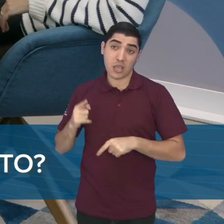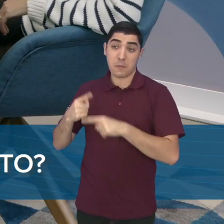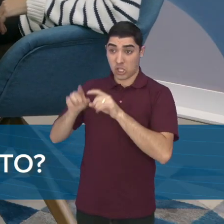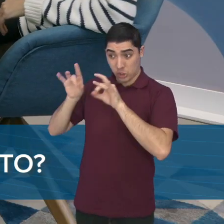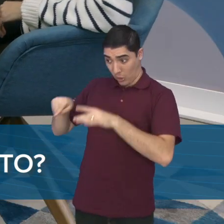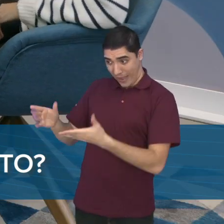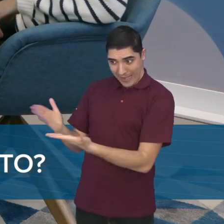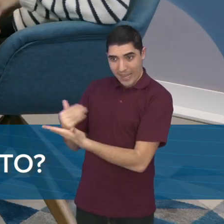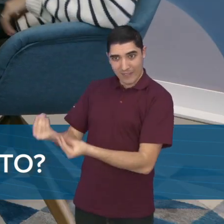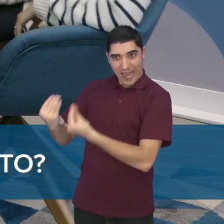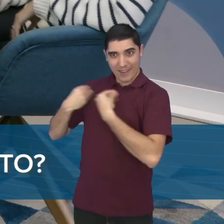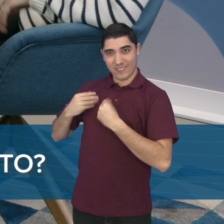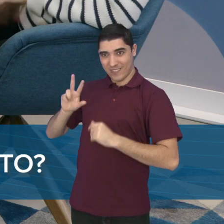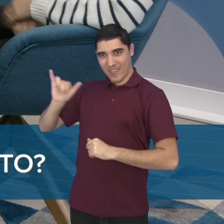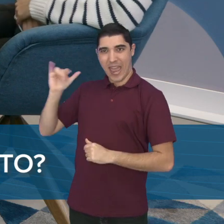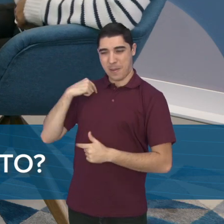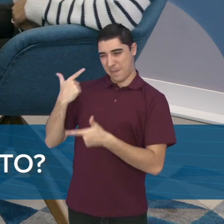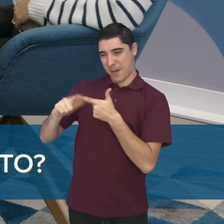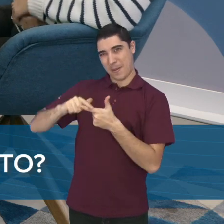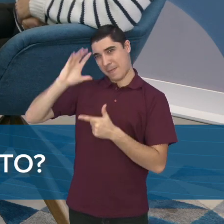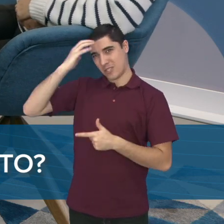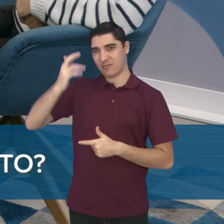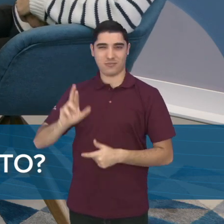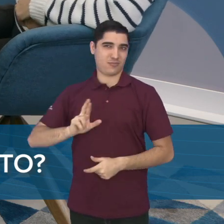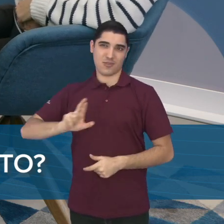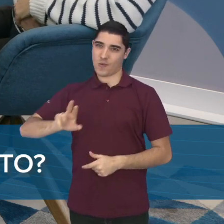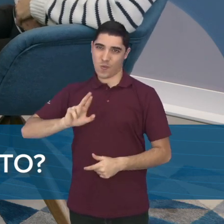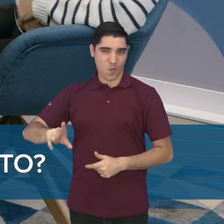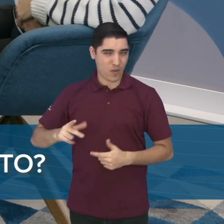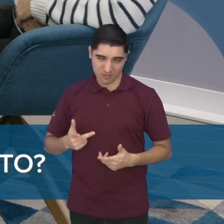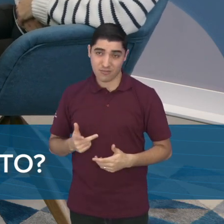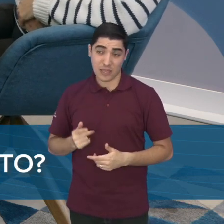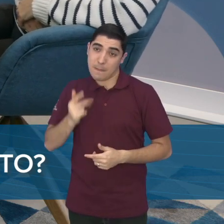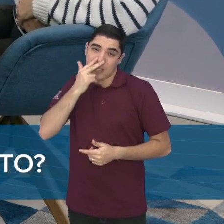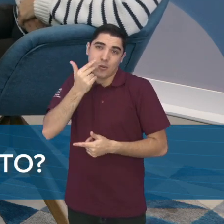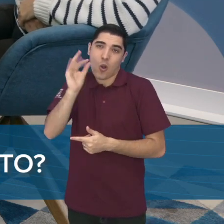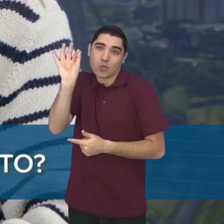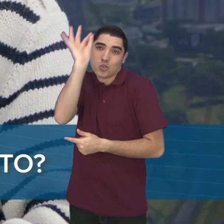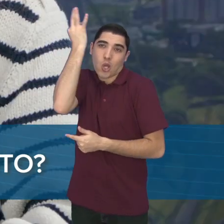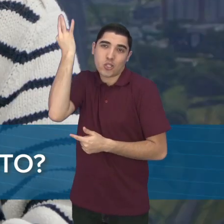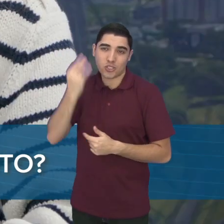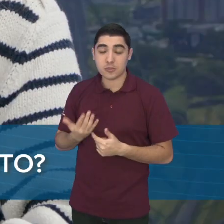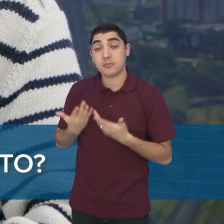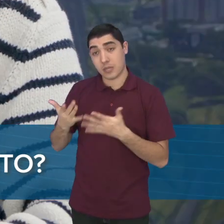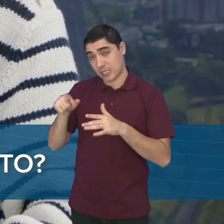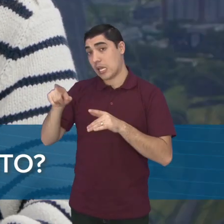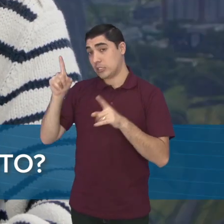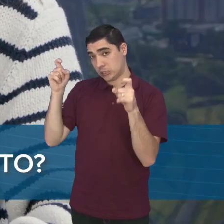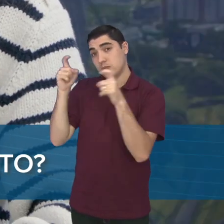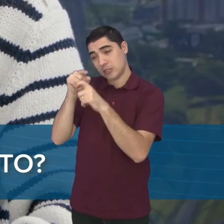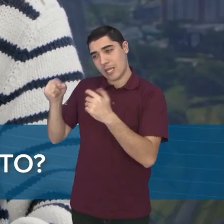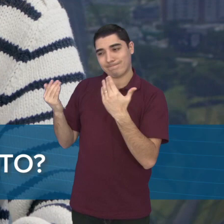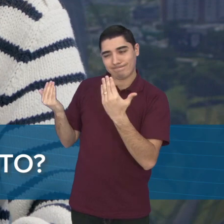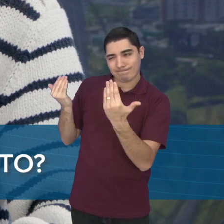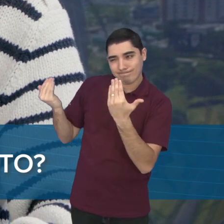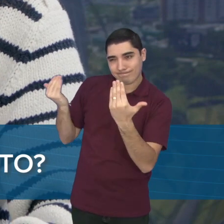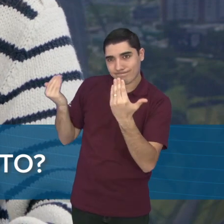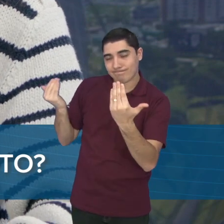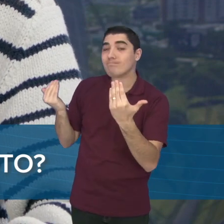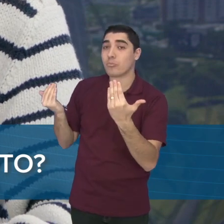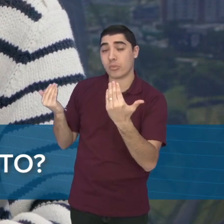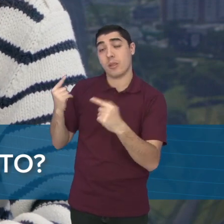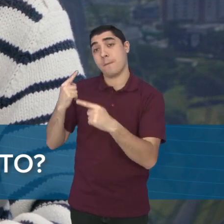resolver, né? Então, não faz ter a sorte, né, de encontrar. Mas eu acho que essa comparação que é complicada, né? A ideia é realmente trazer